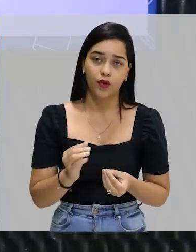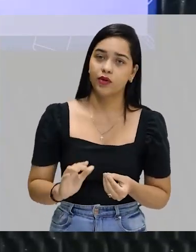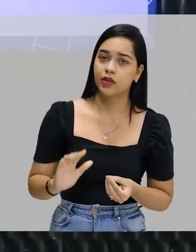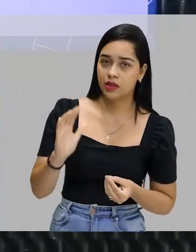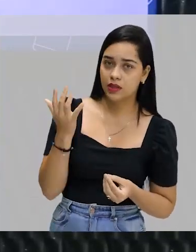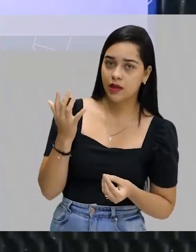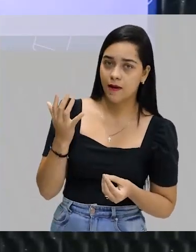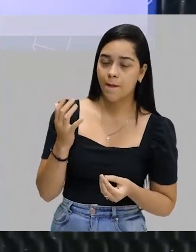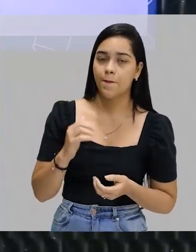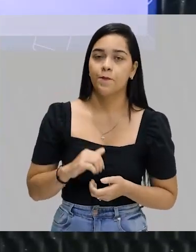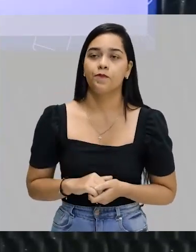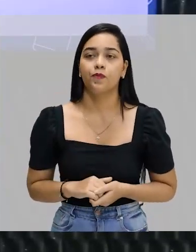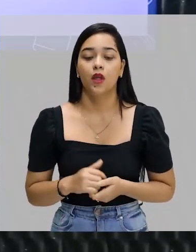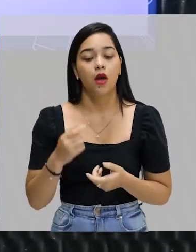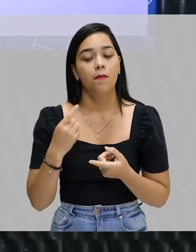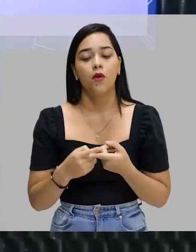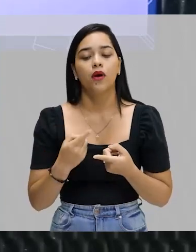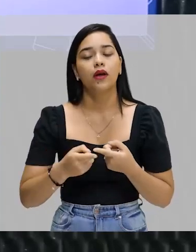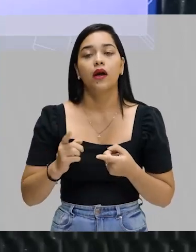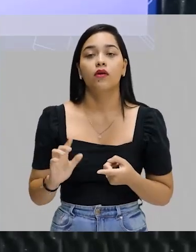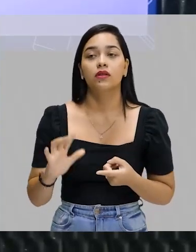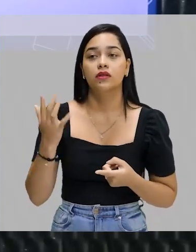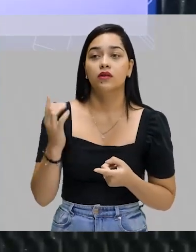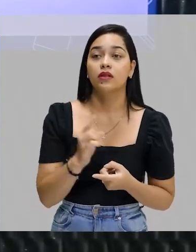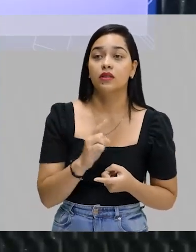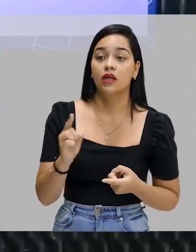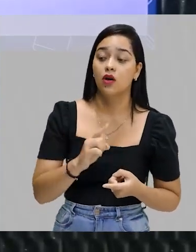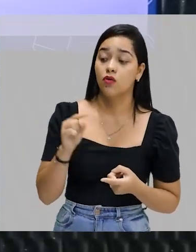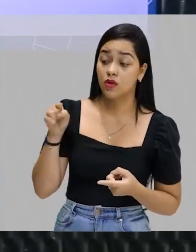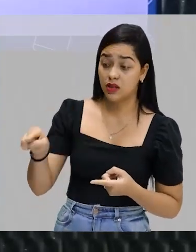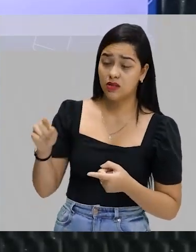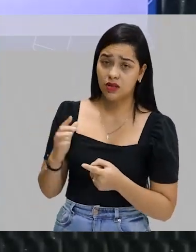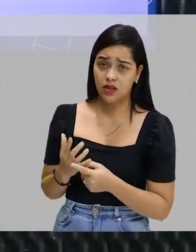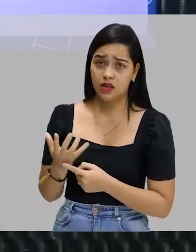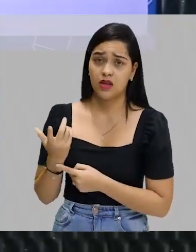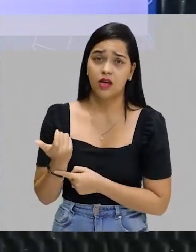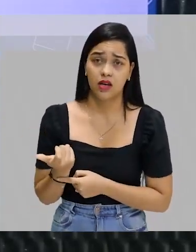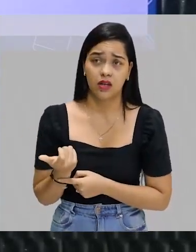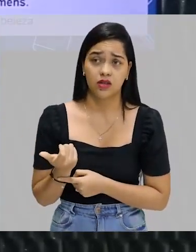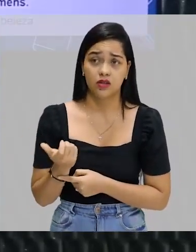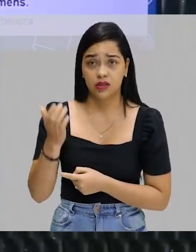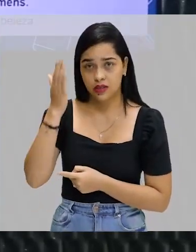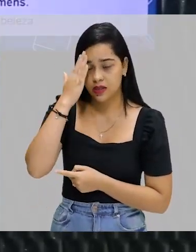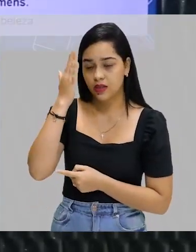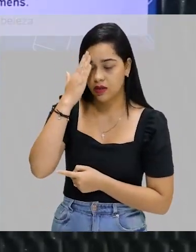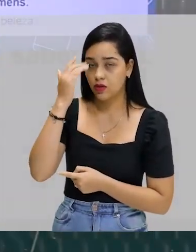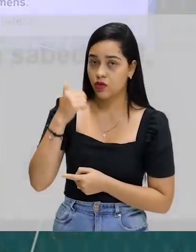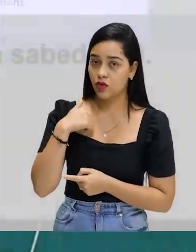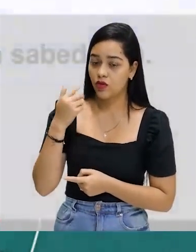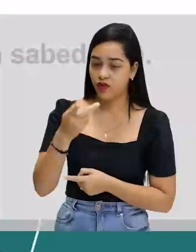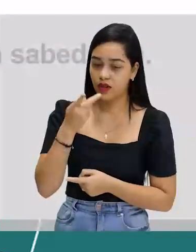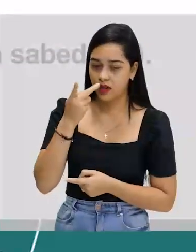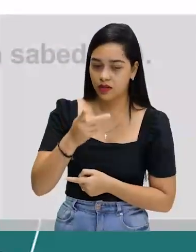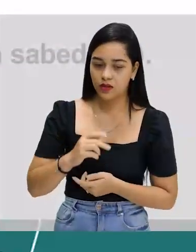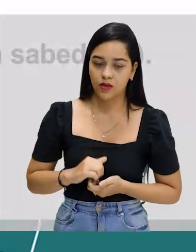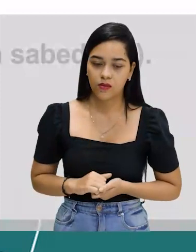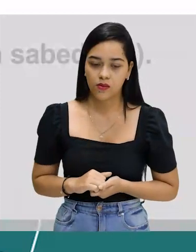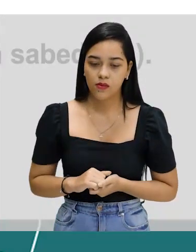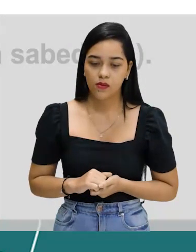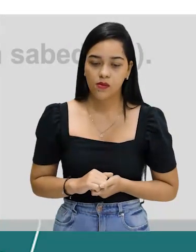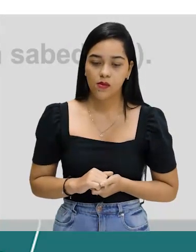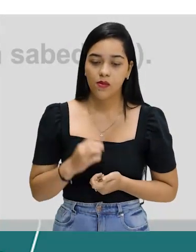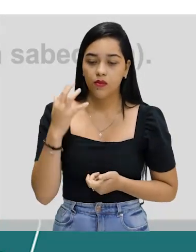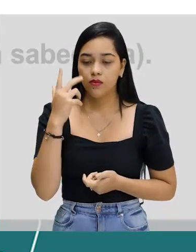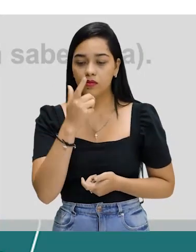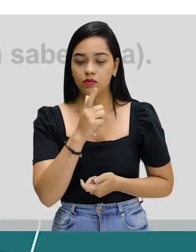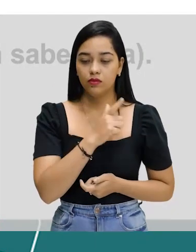feito, para que isso foi feito. E não, isso é arte. Entenda isso que eu estou falando. Qualificar algo como